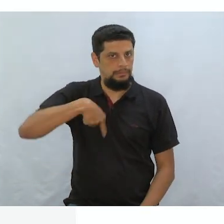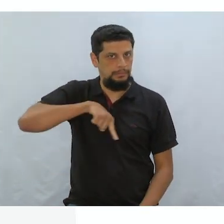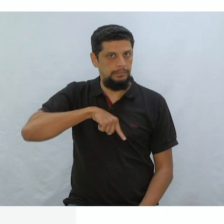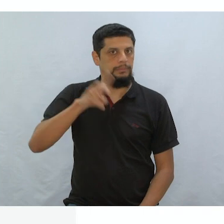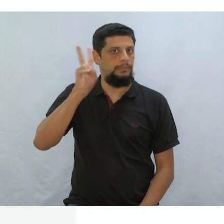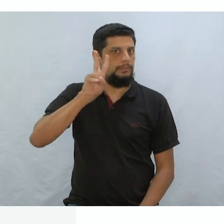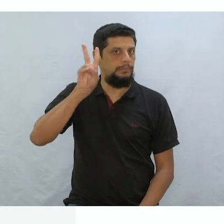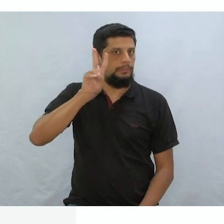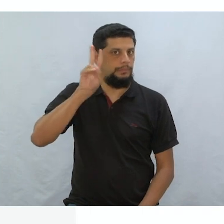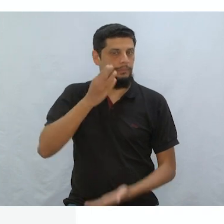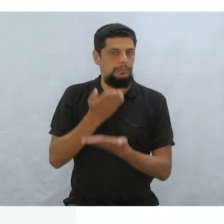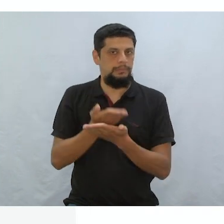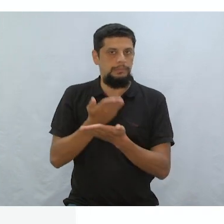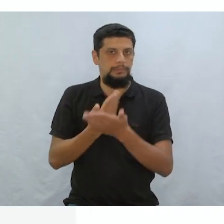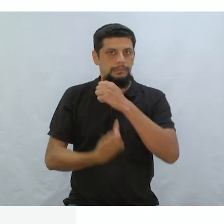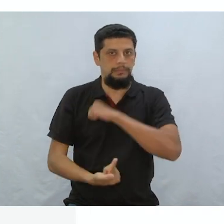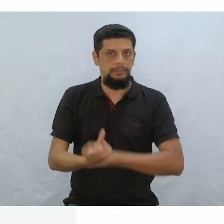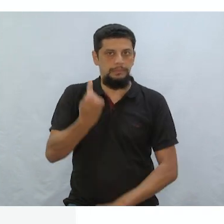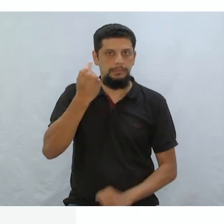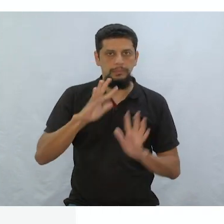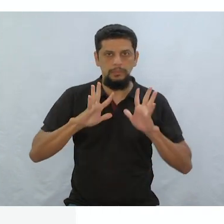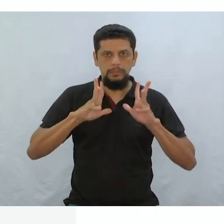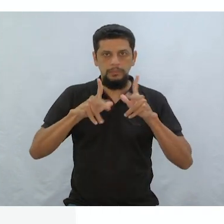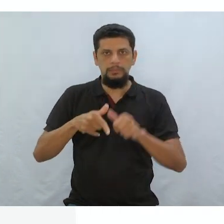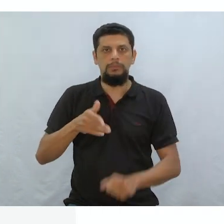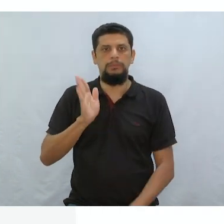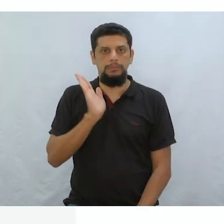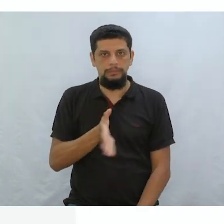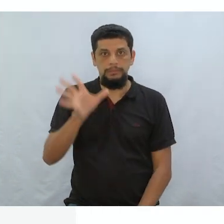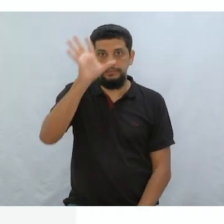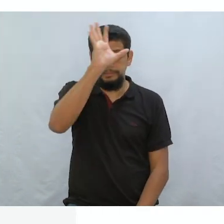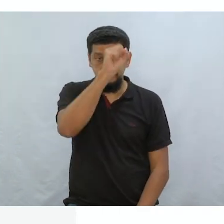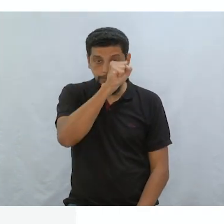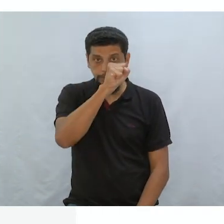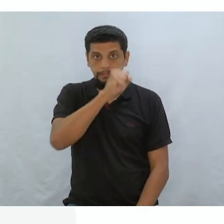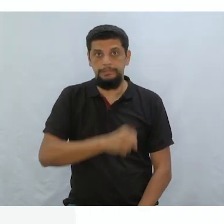Nós vamos relembrar também tudo o que já aprendemos.